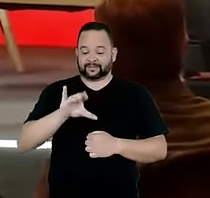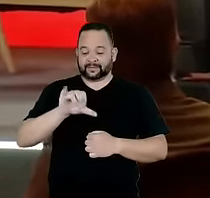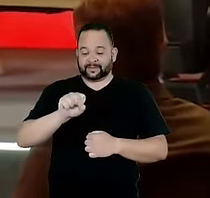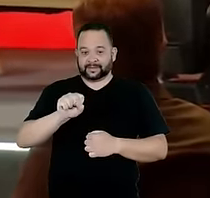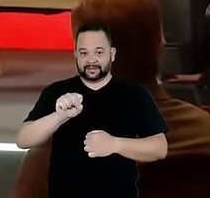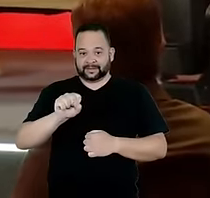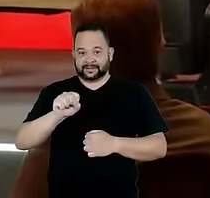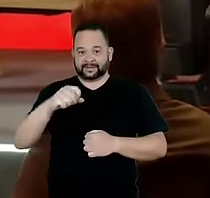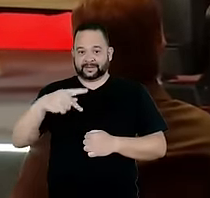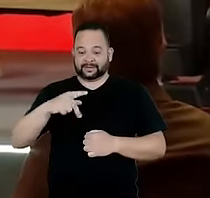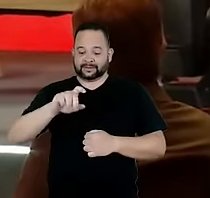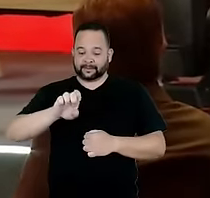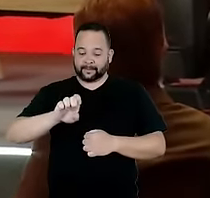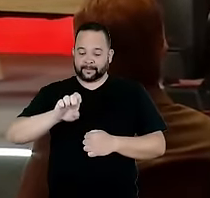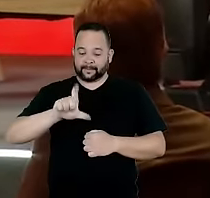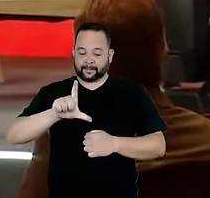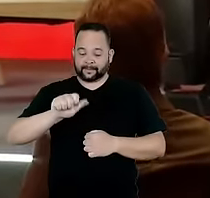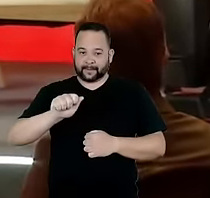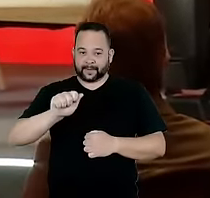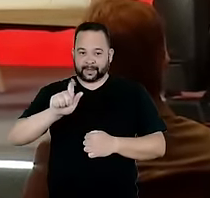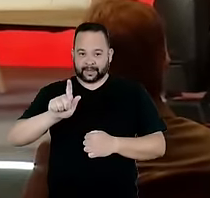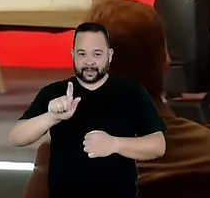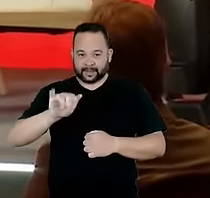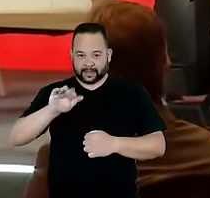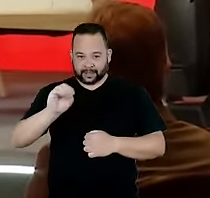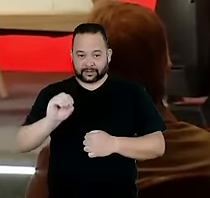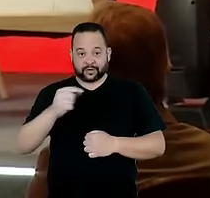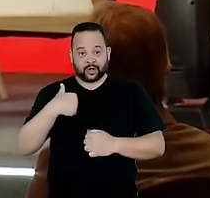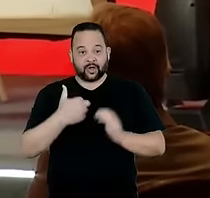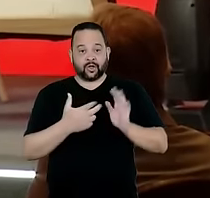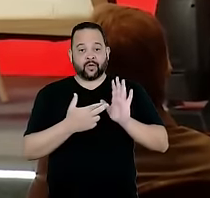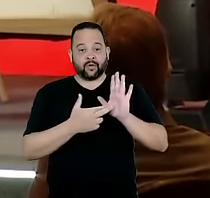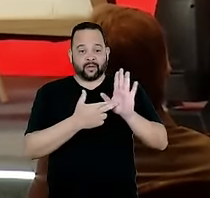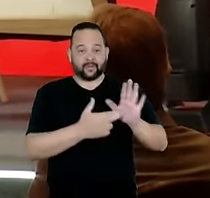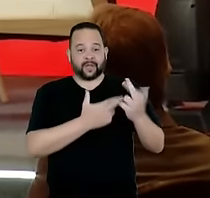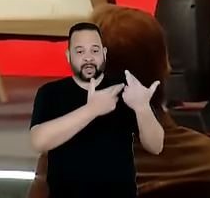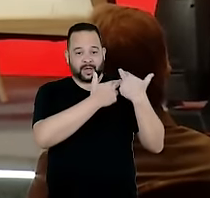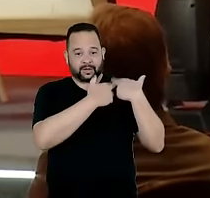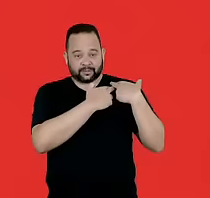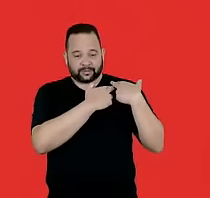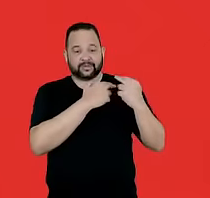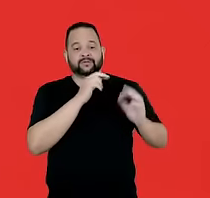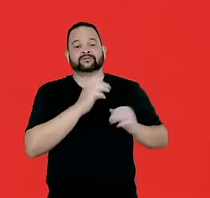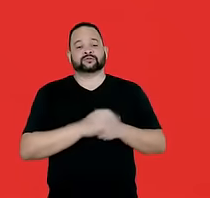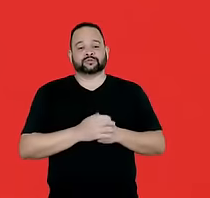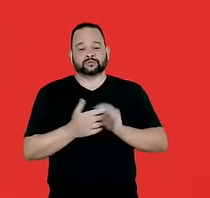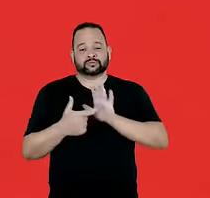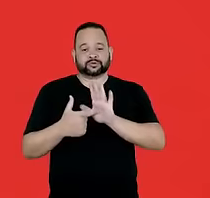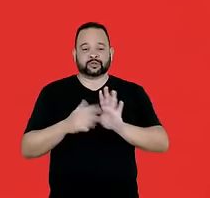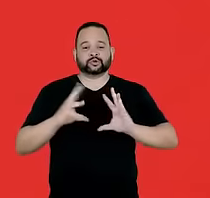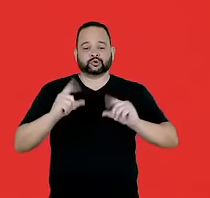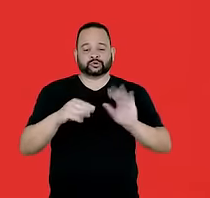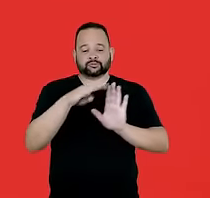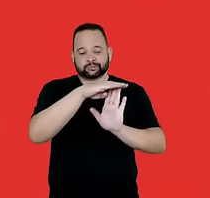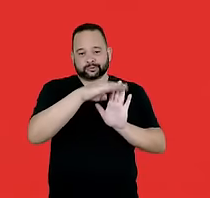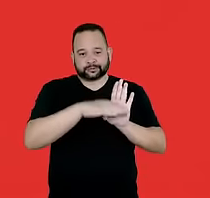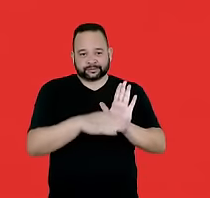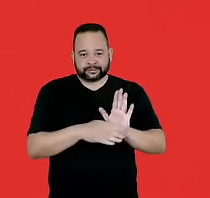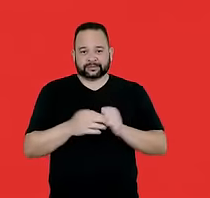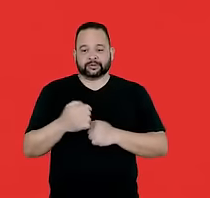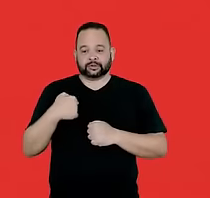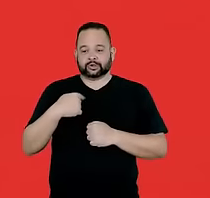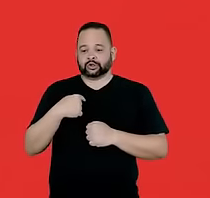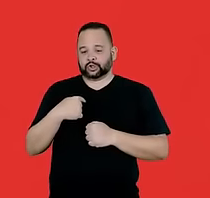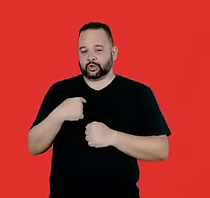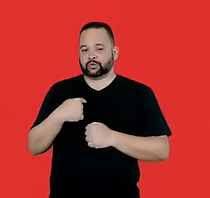orgulho e com muita honra pela condução de toda a nossa programação para quem não me conhece eu sou jornalista